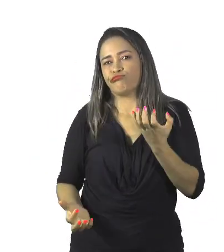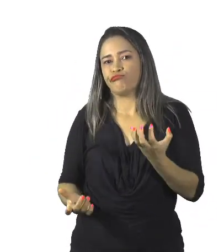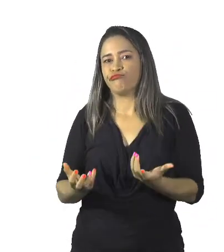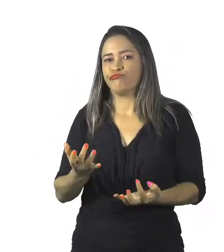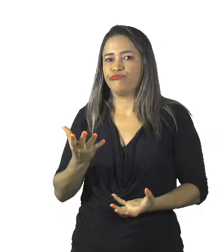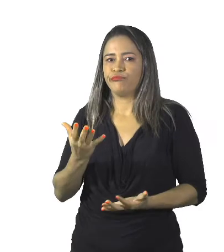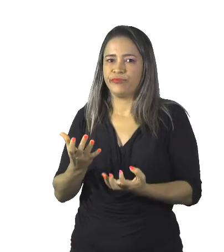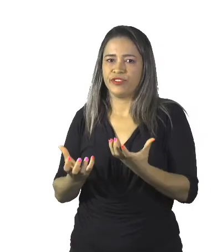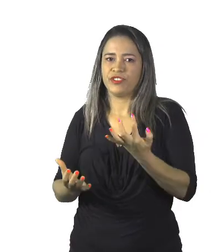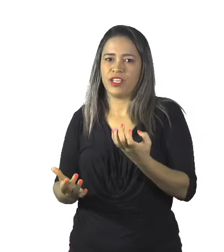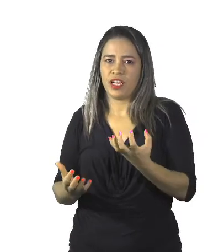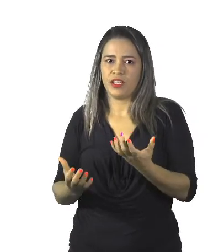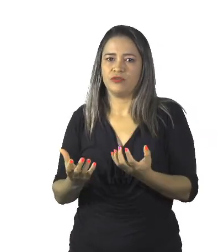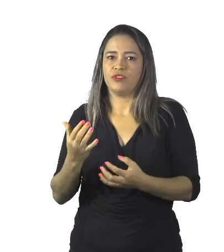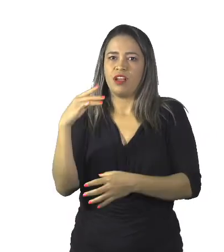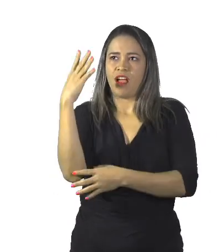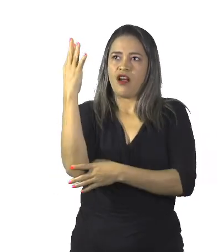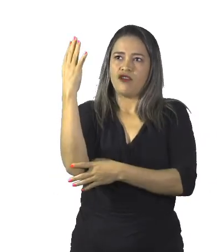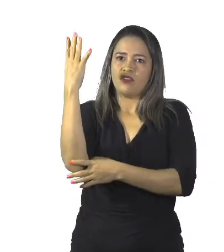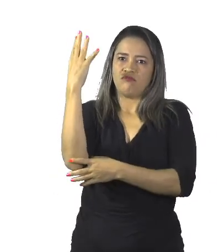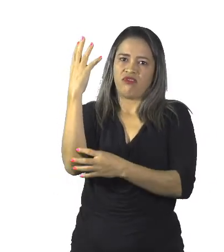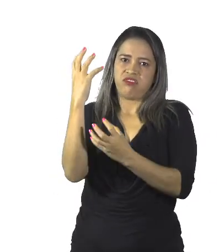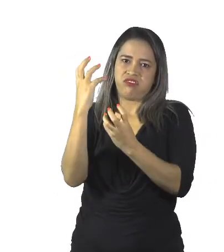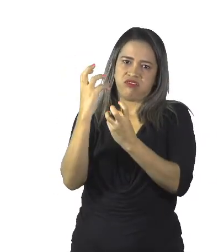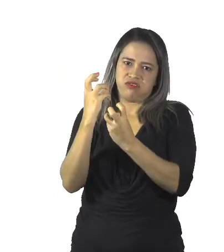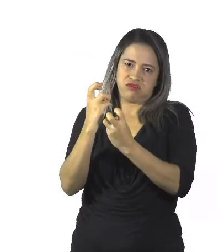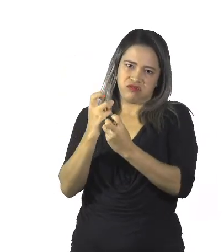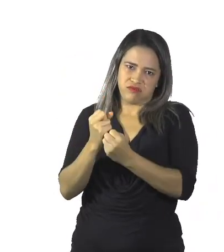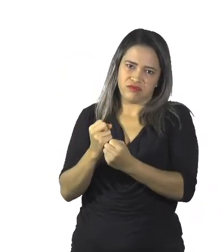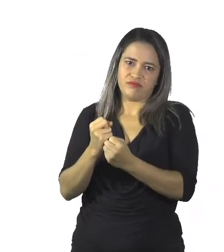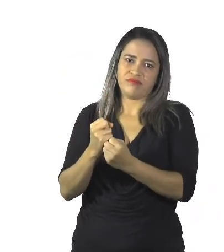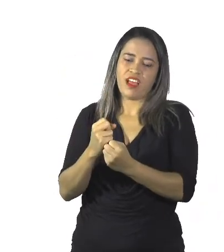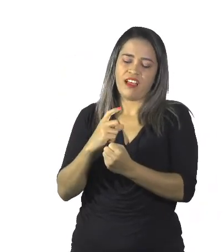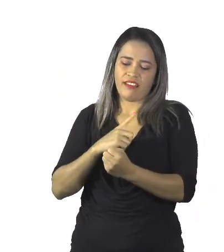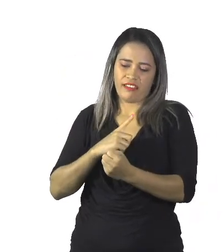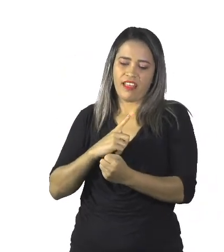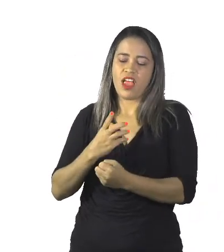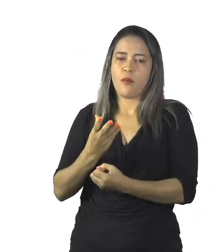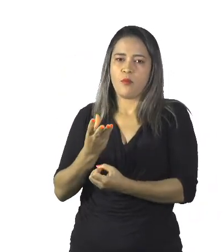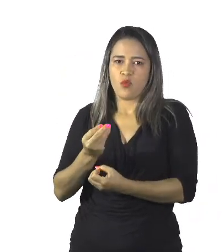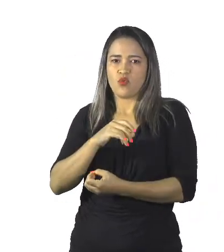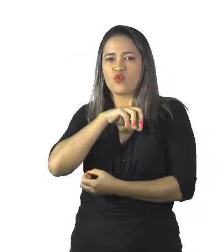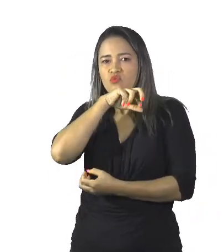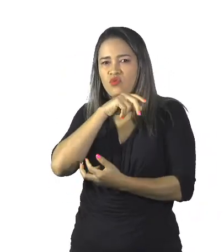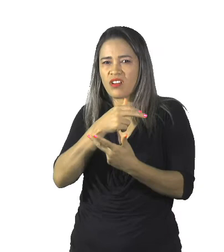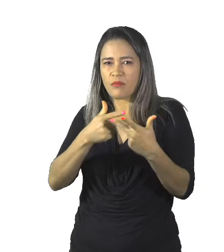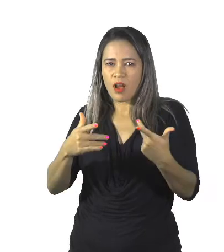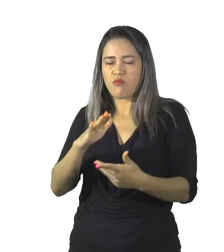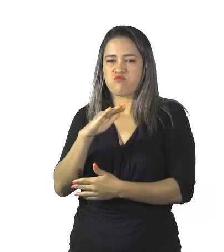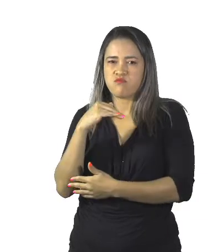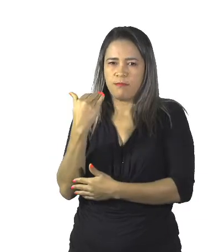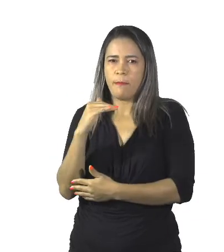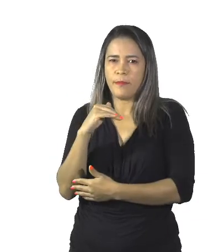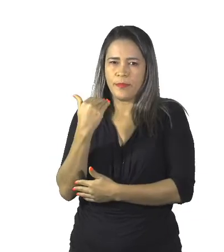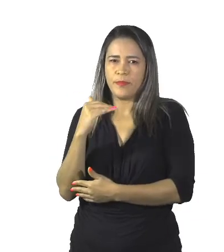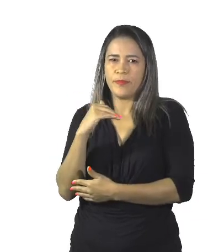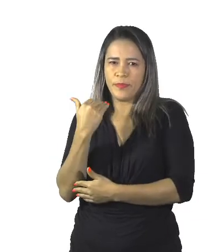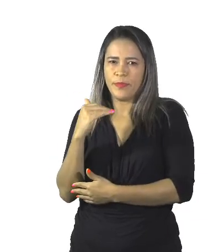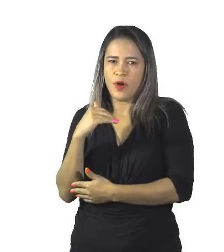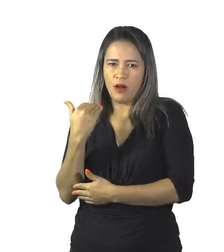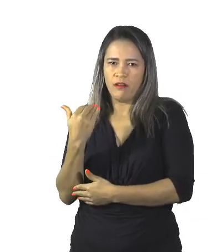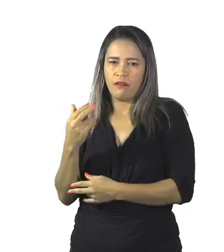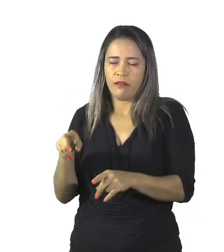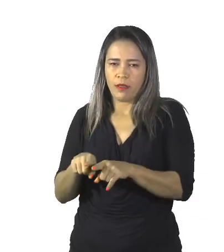a vegetação nativa e provoca a morte de muitos animais silvestres, além de causar